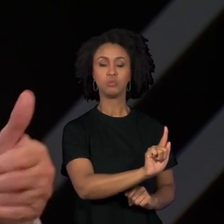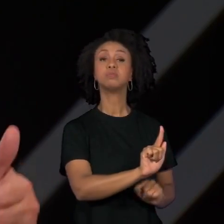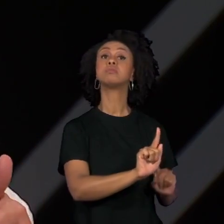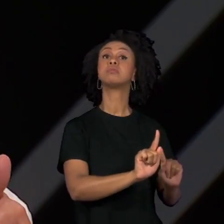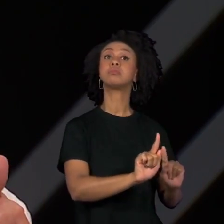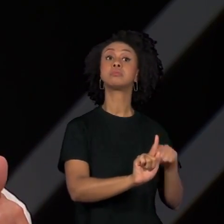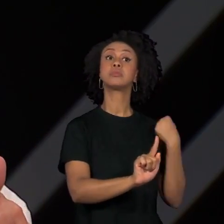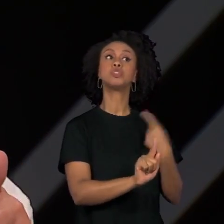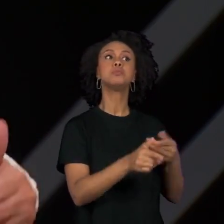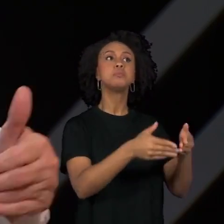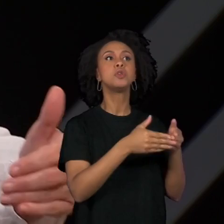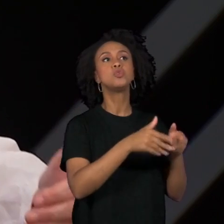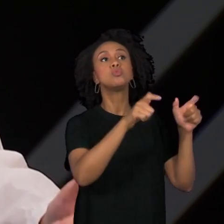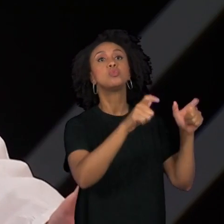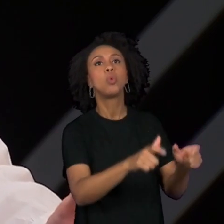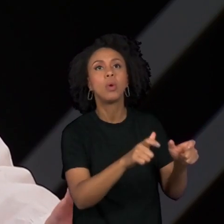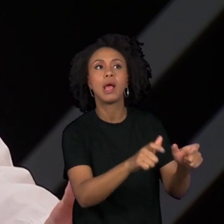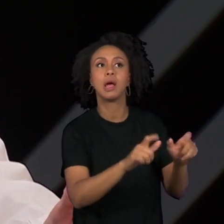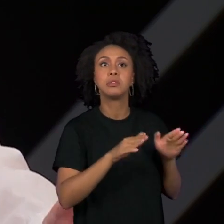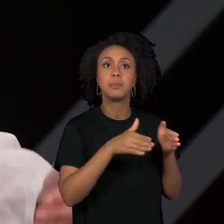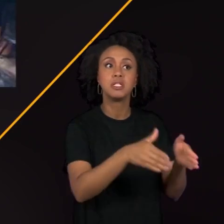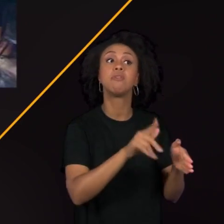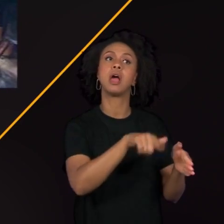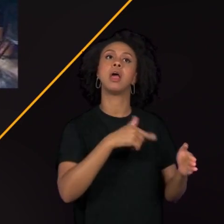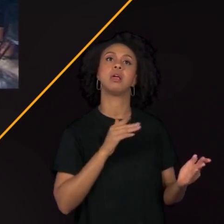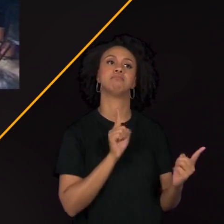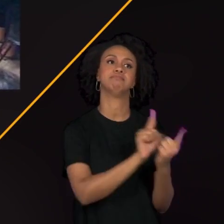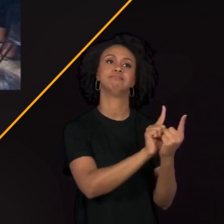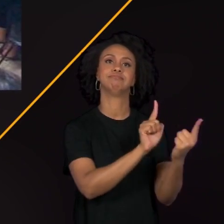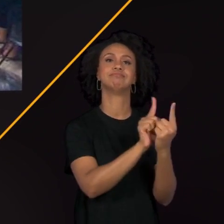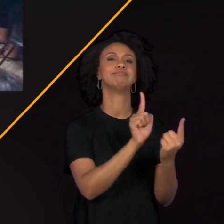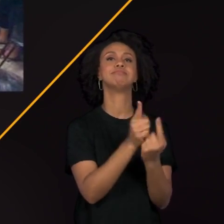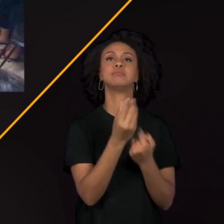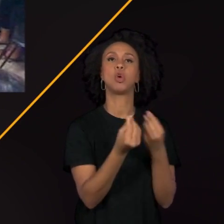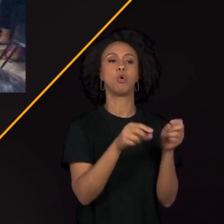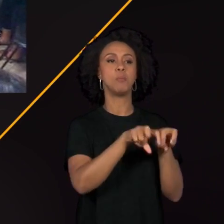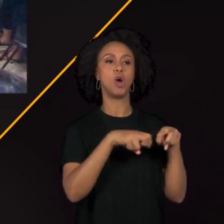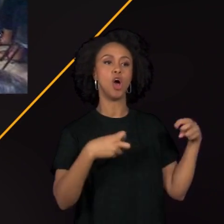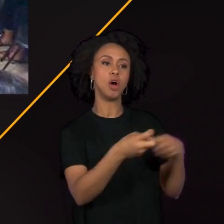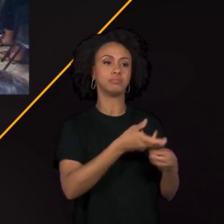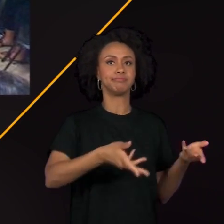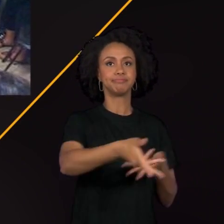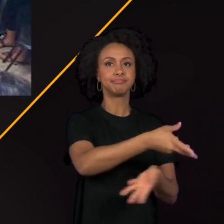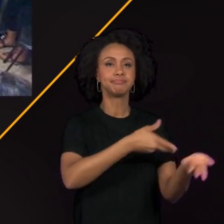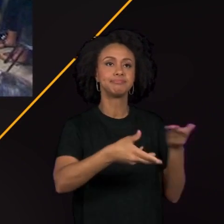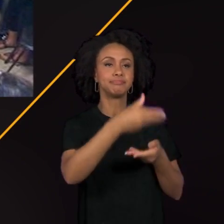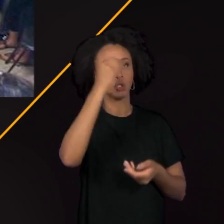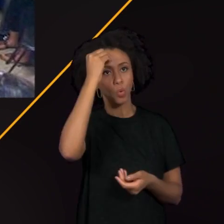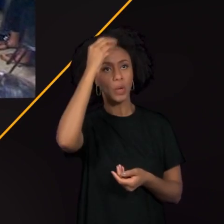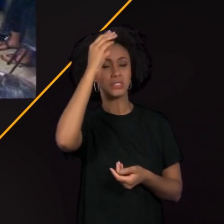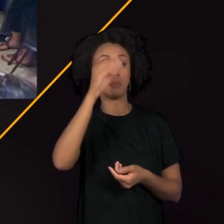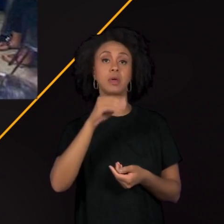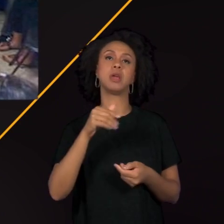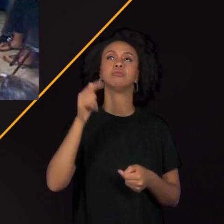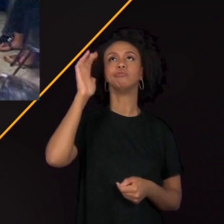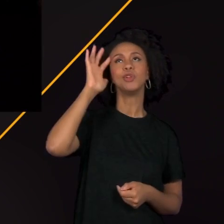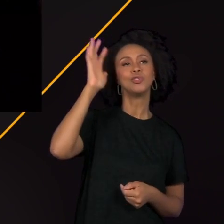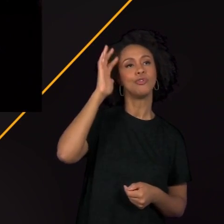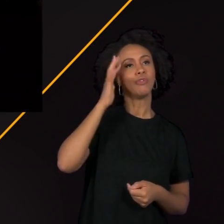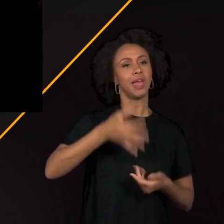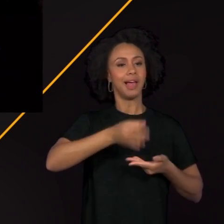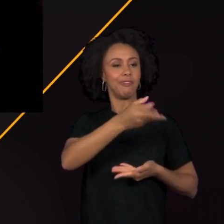solicitamos um espaço e passamos a atuar com as rodas de construção de conhecimento, café